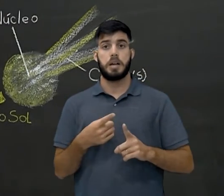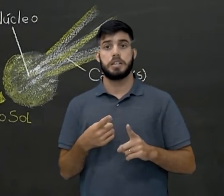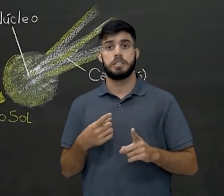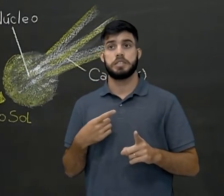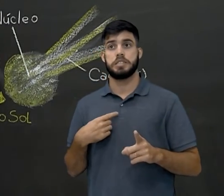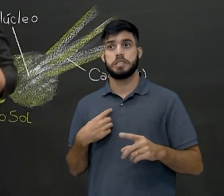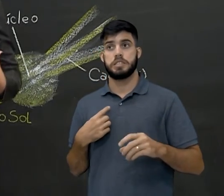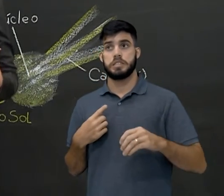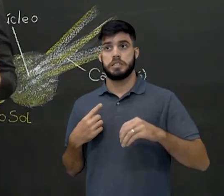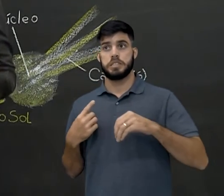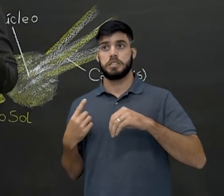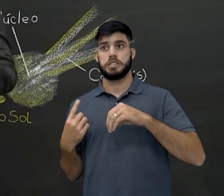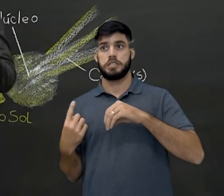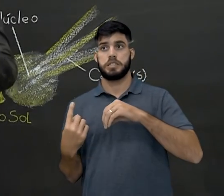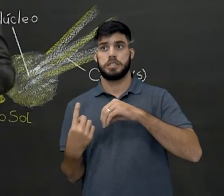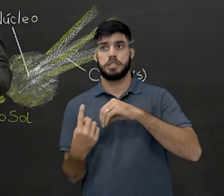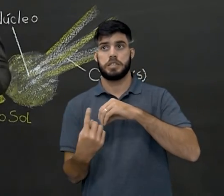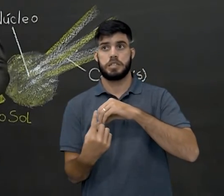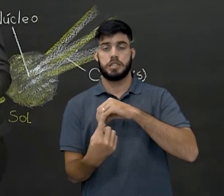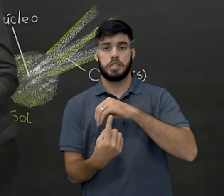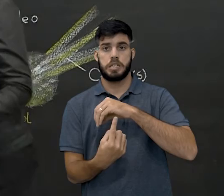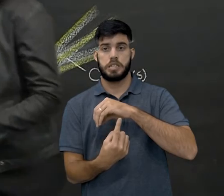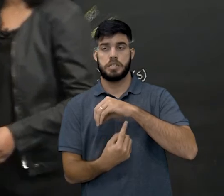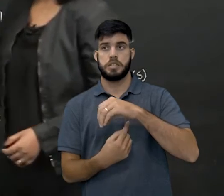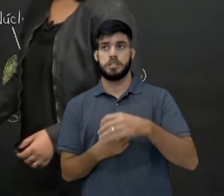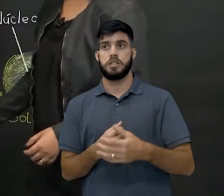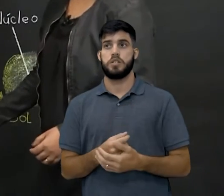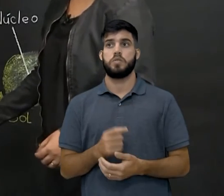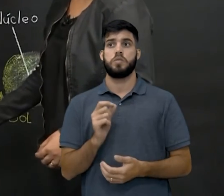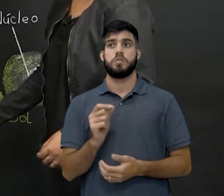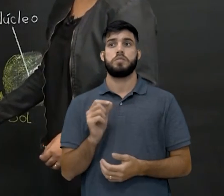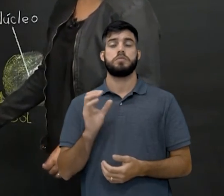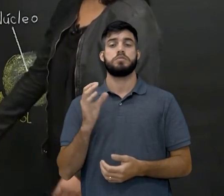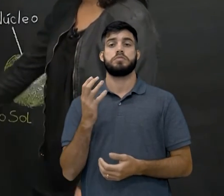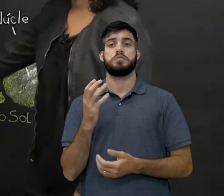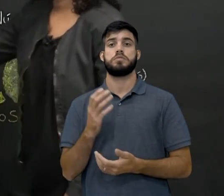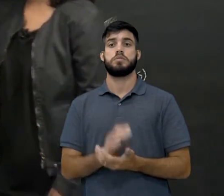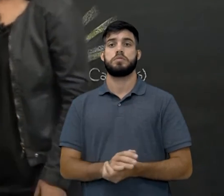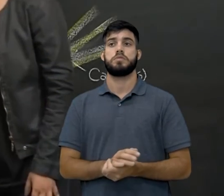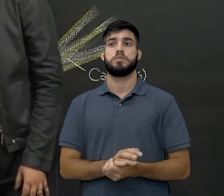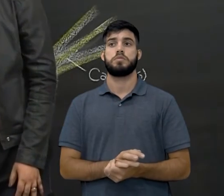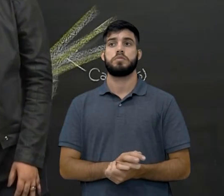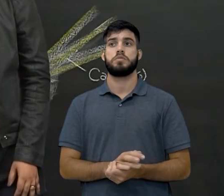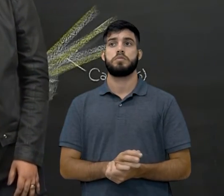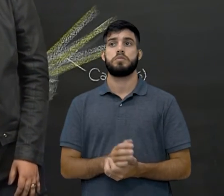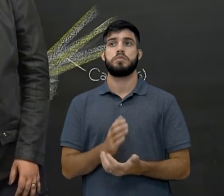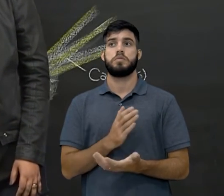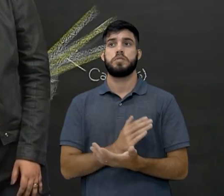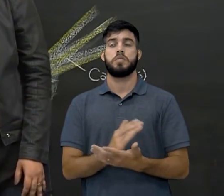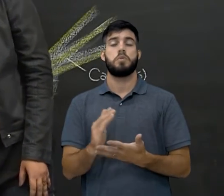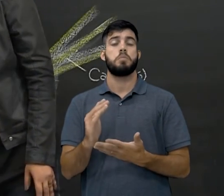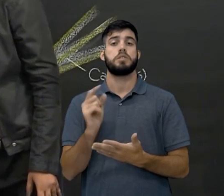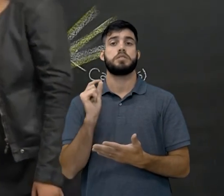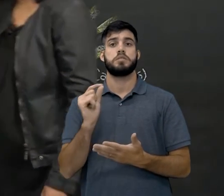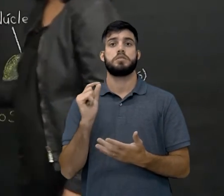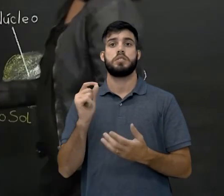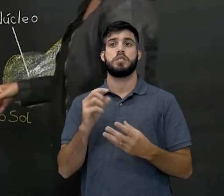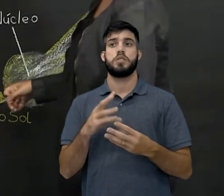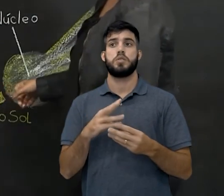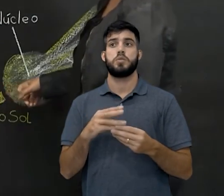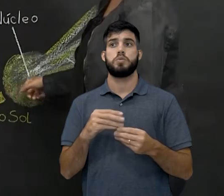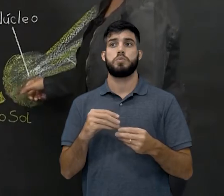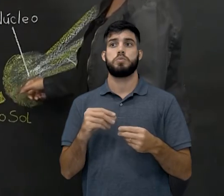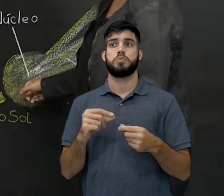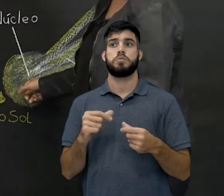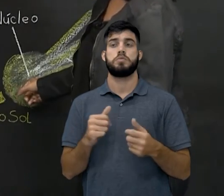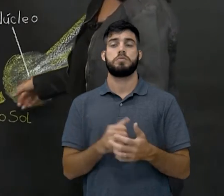do Sol devido a essa alta temperatura, começa a haver justamente a evaporação e começa a se desprender